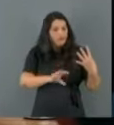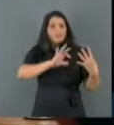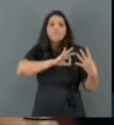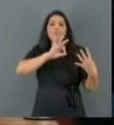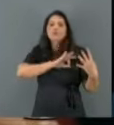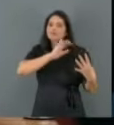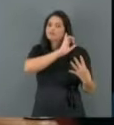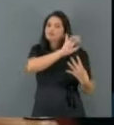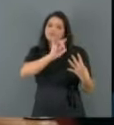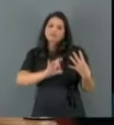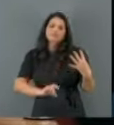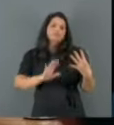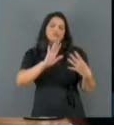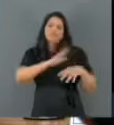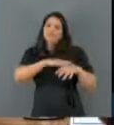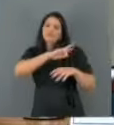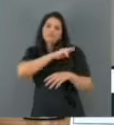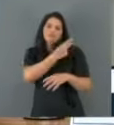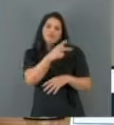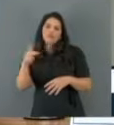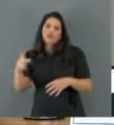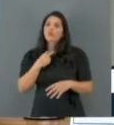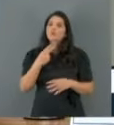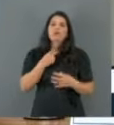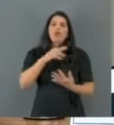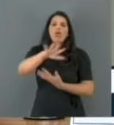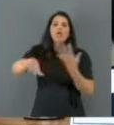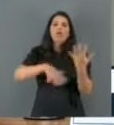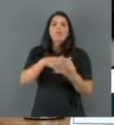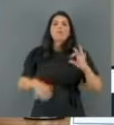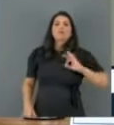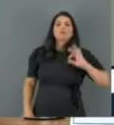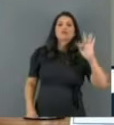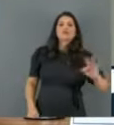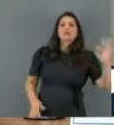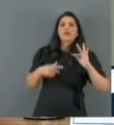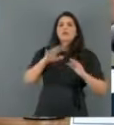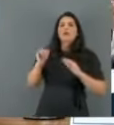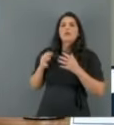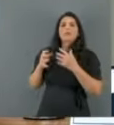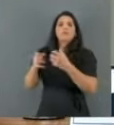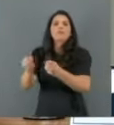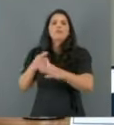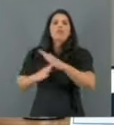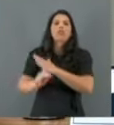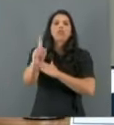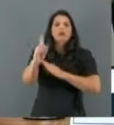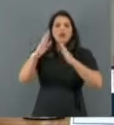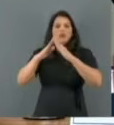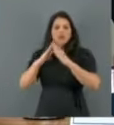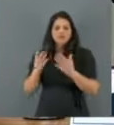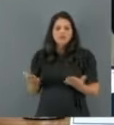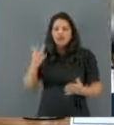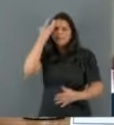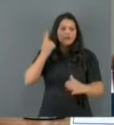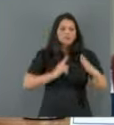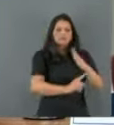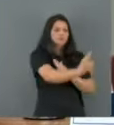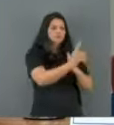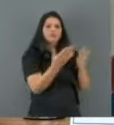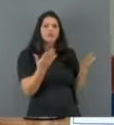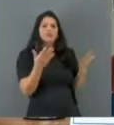suas atribuições estritamente. Nós não podemos admitir que a Polícia Federal cumpra um mandado de busca e apreensão e invada uma residência. Amanhã invada, por